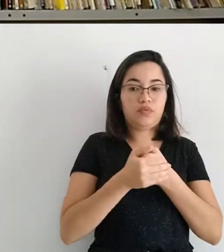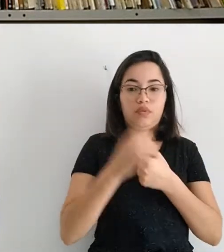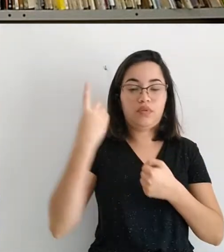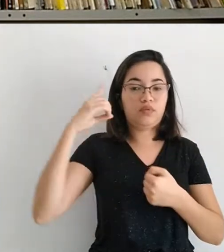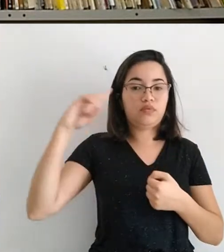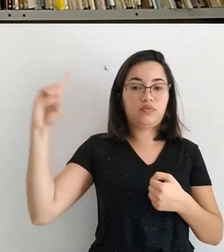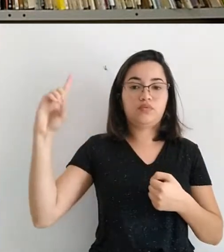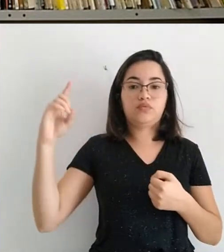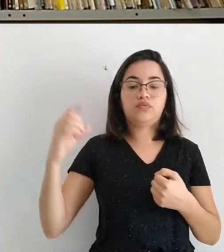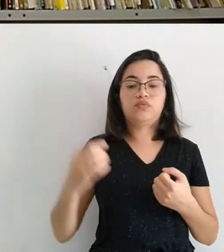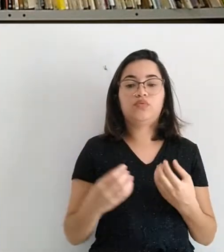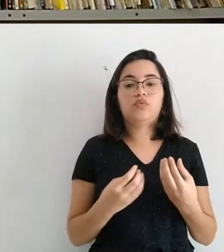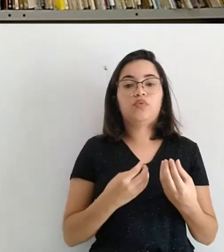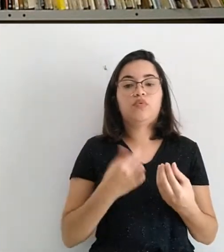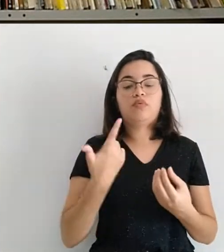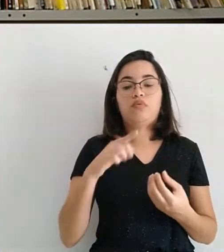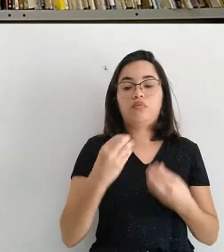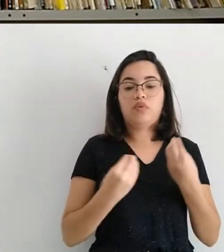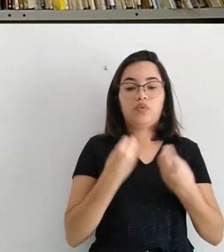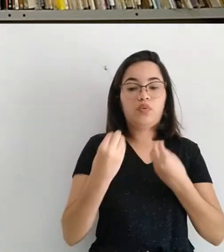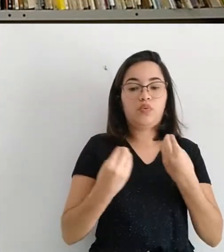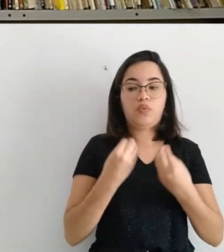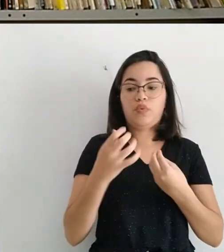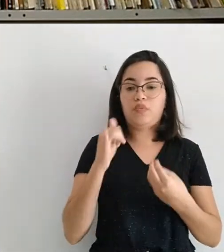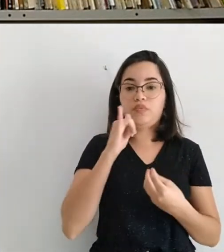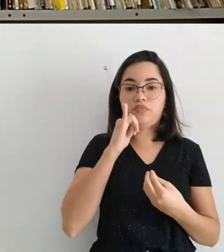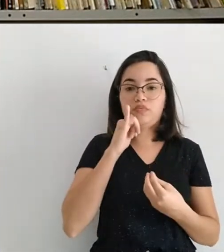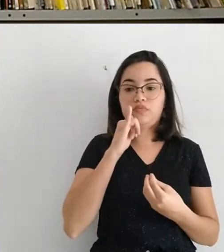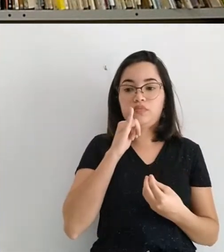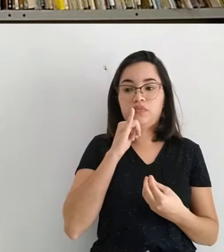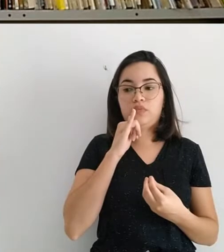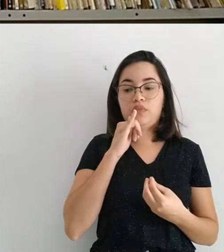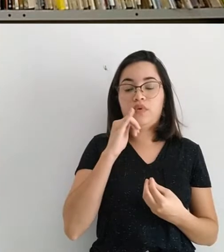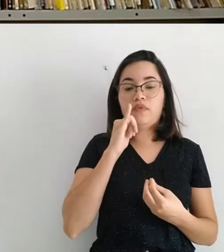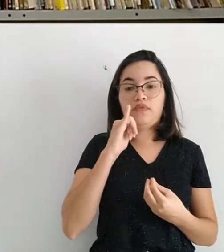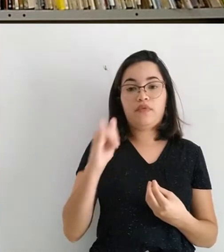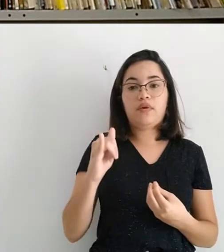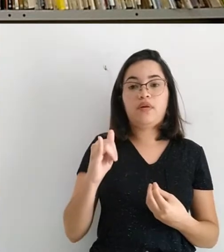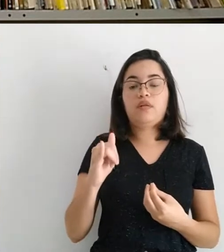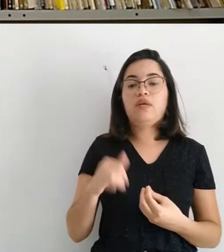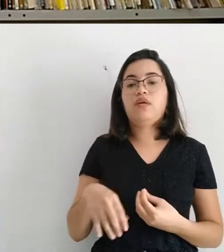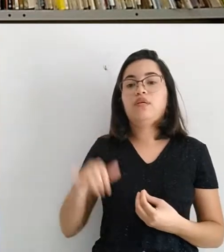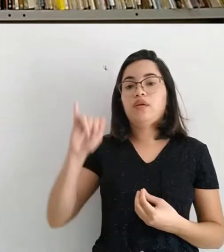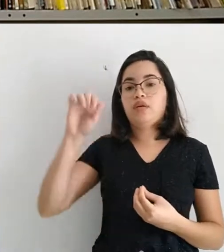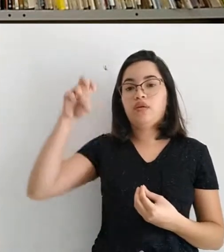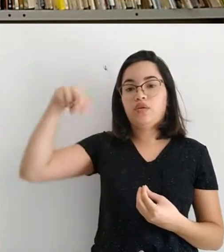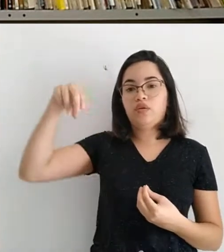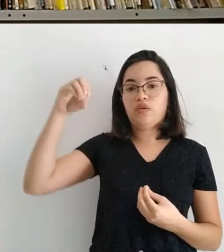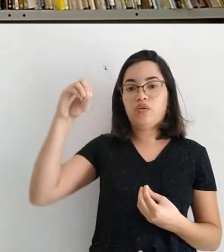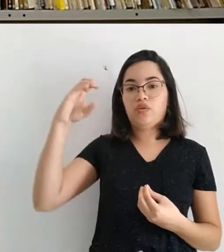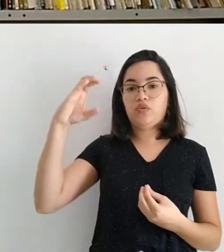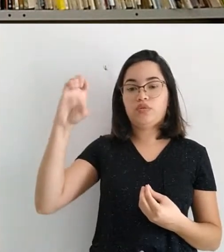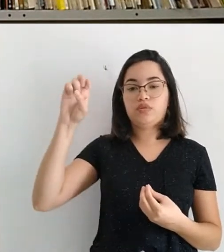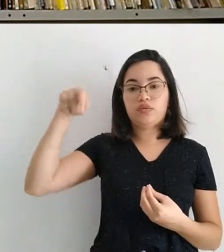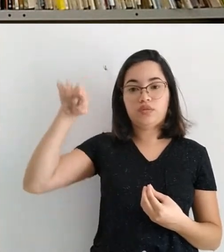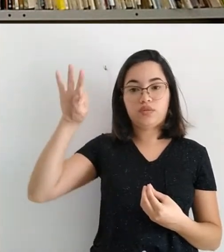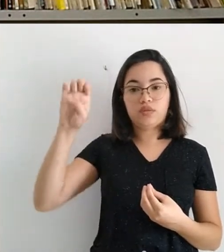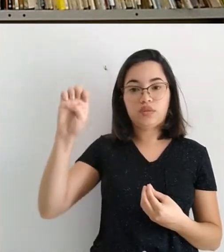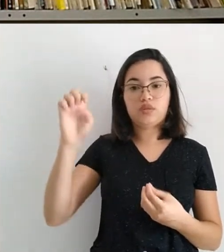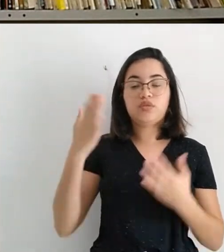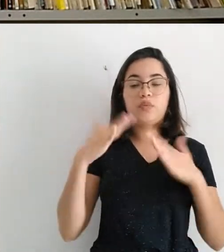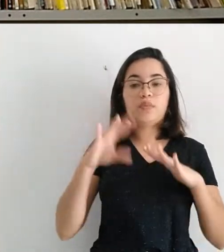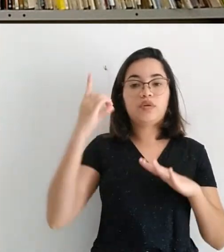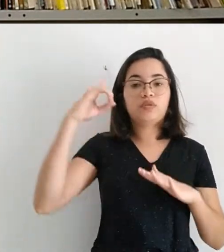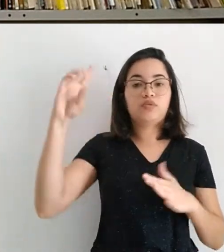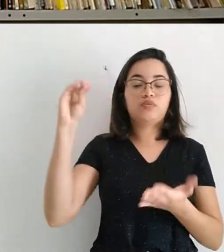esconder, não há como alegar algum tipo de inocência, mas Deus coloca diante de nós